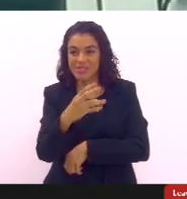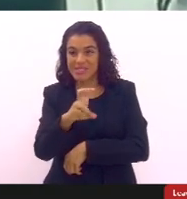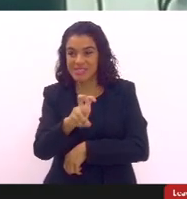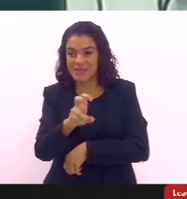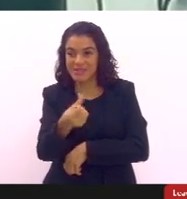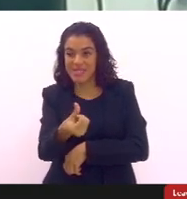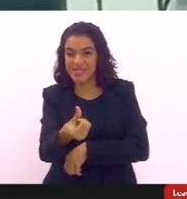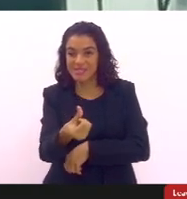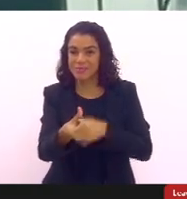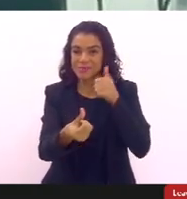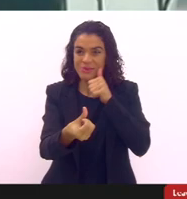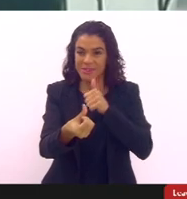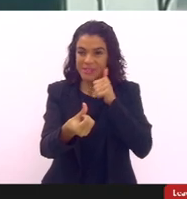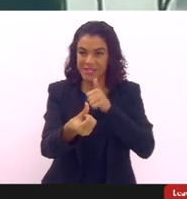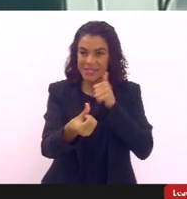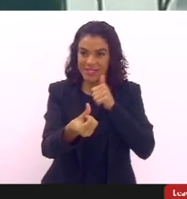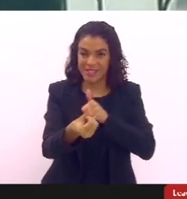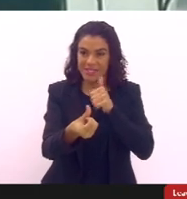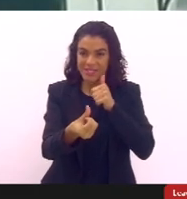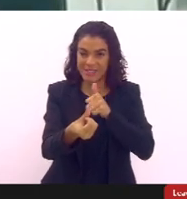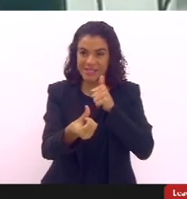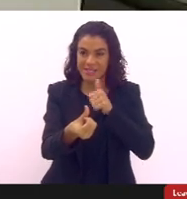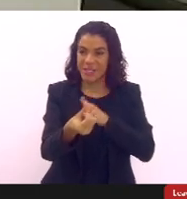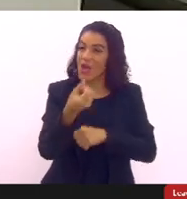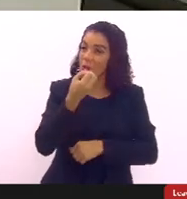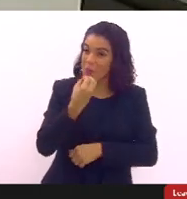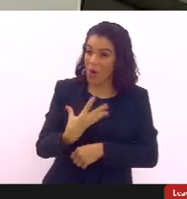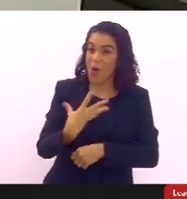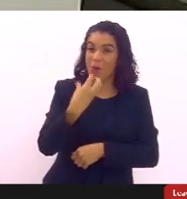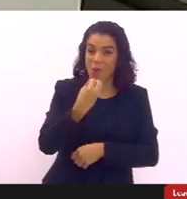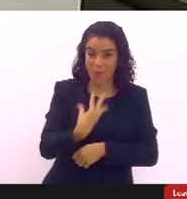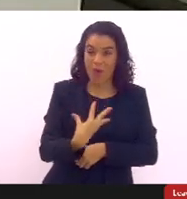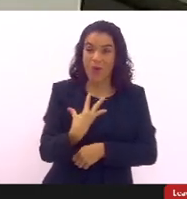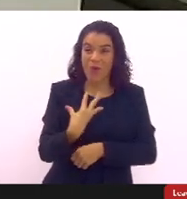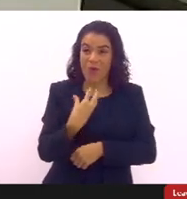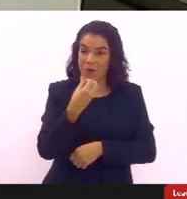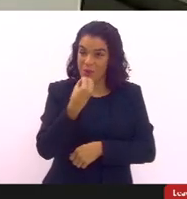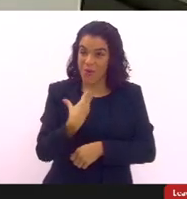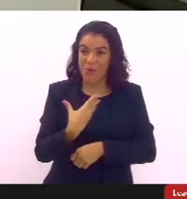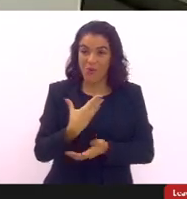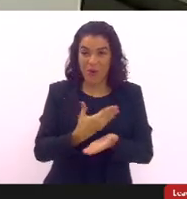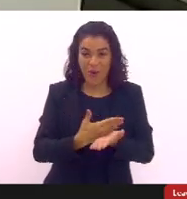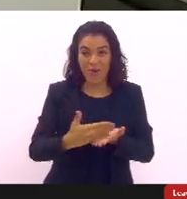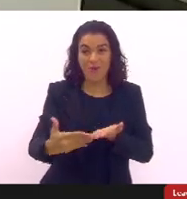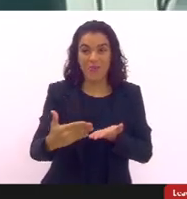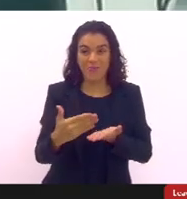1, 2, 3, 4, 5, 6 mulheres, né? É um bom começo, hein? É um apoio.